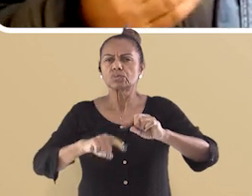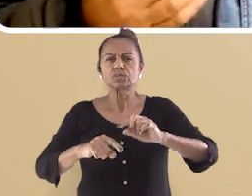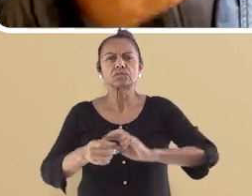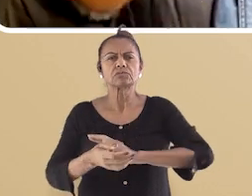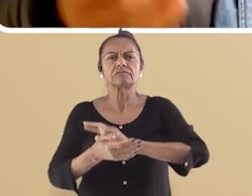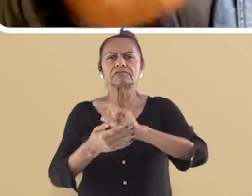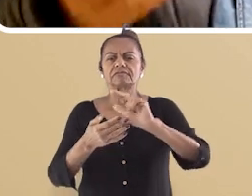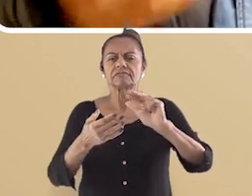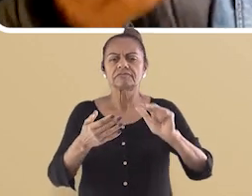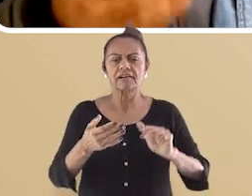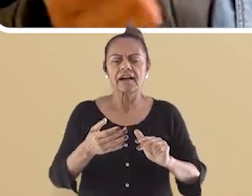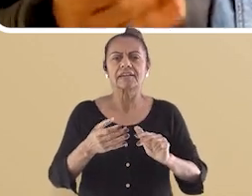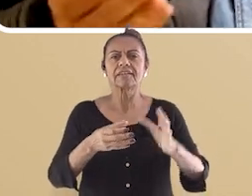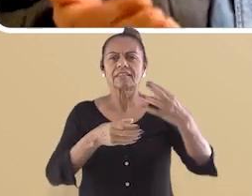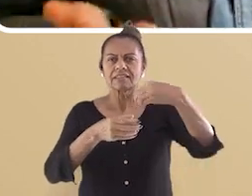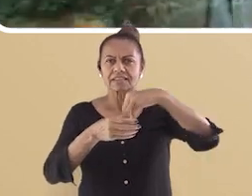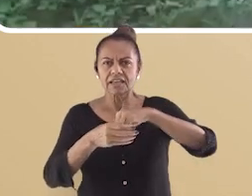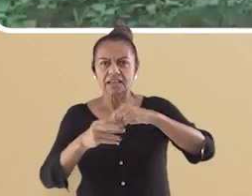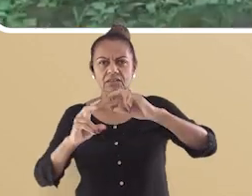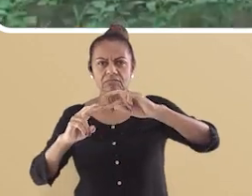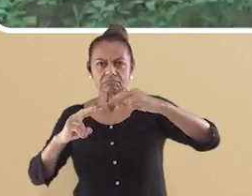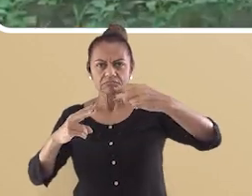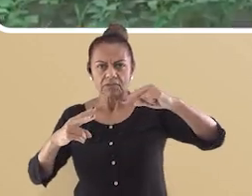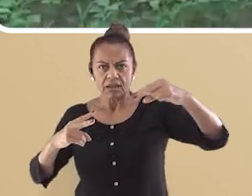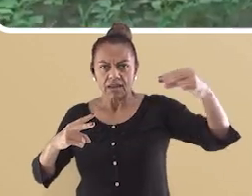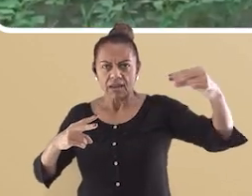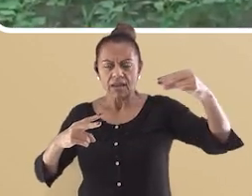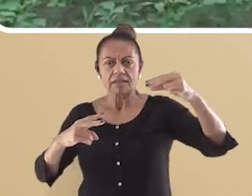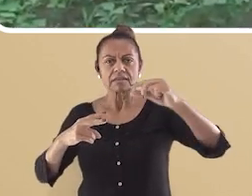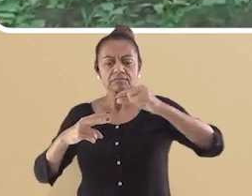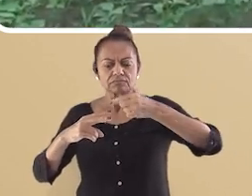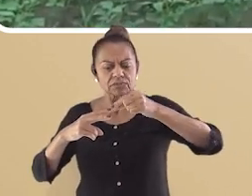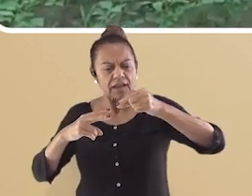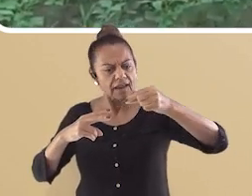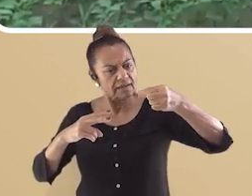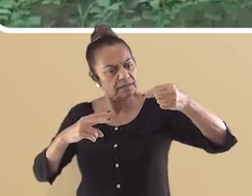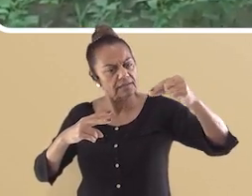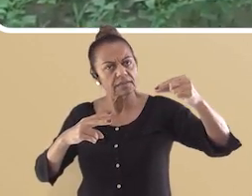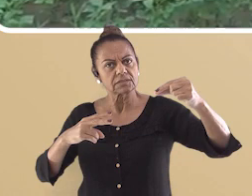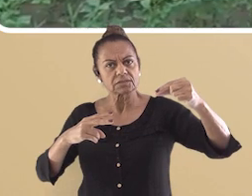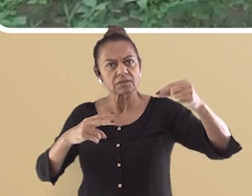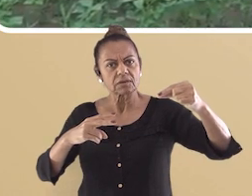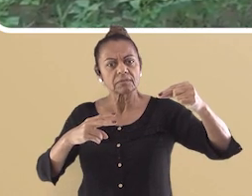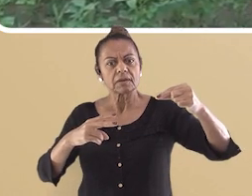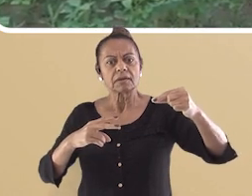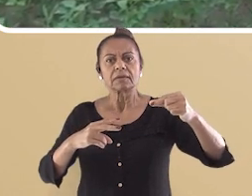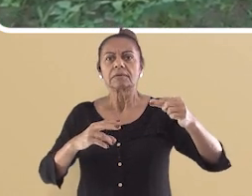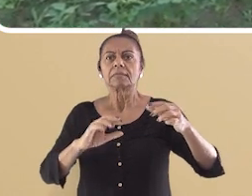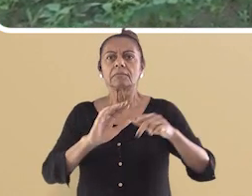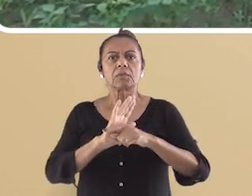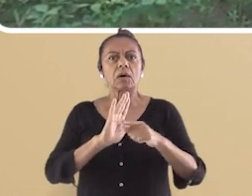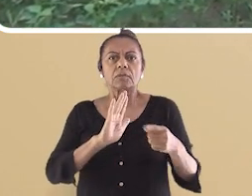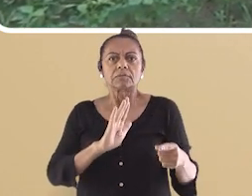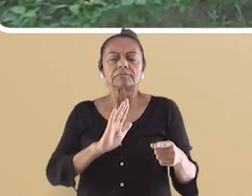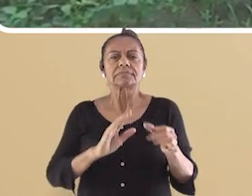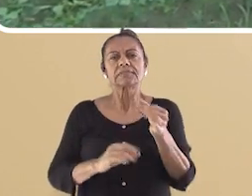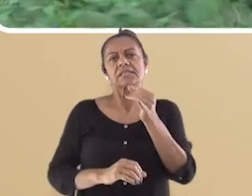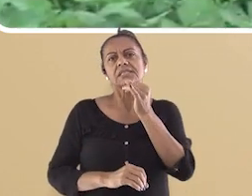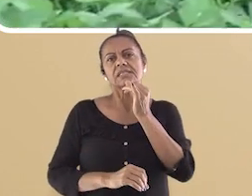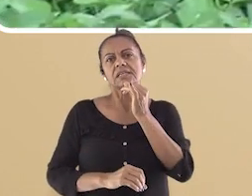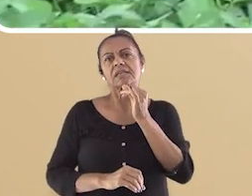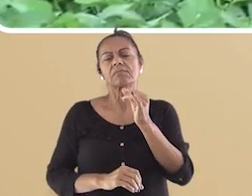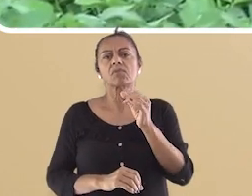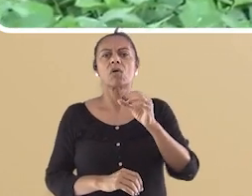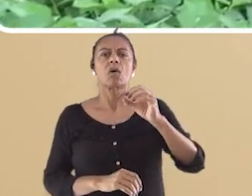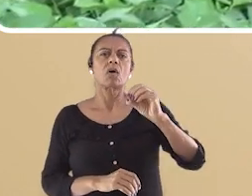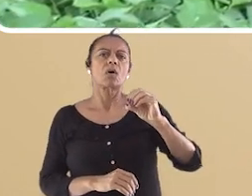lavoura transgênica é um produto que carrega as características transgênicas. Então, no óleo de soja, na